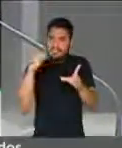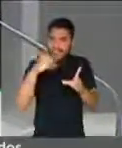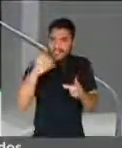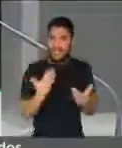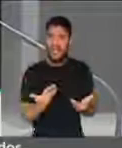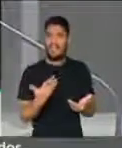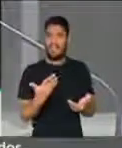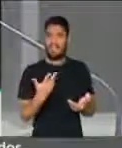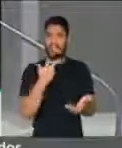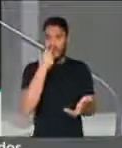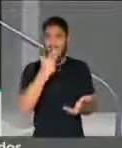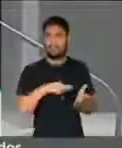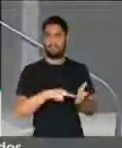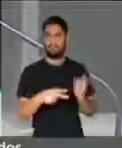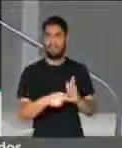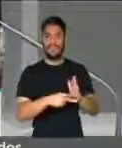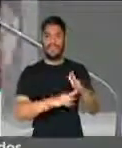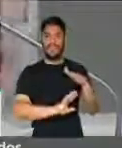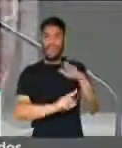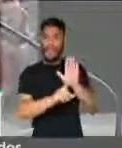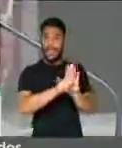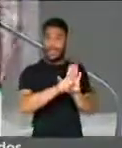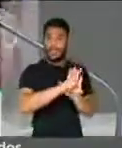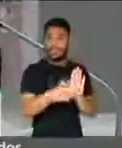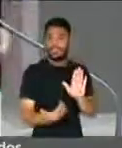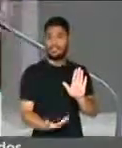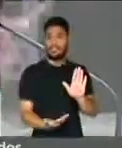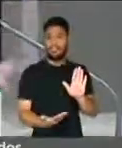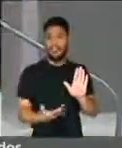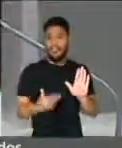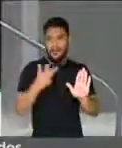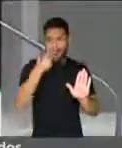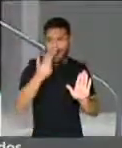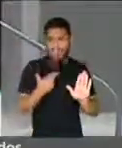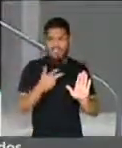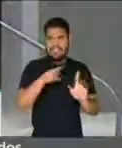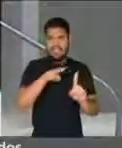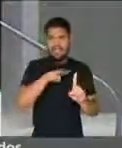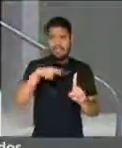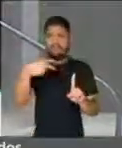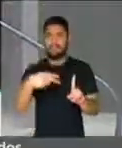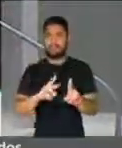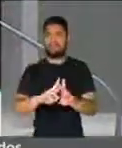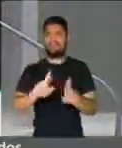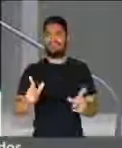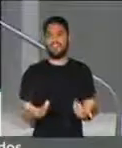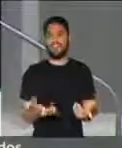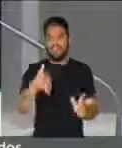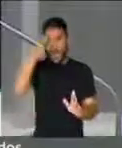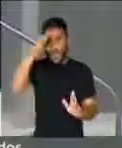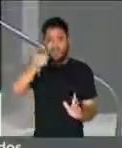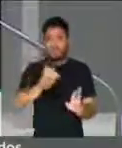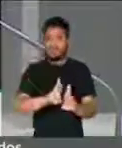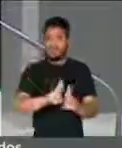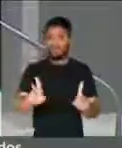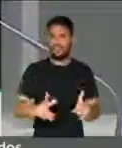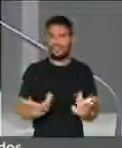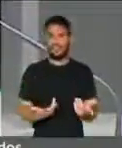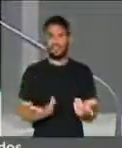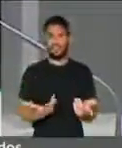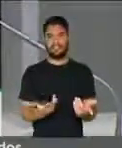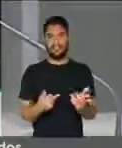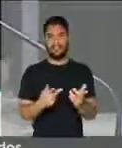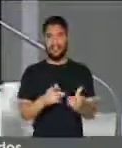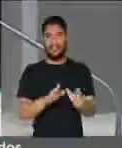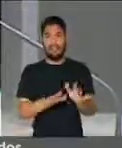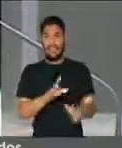as instituições, a legislação é interpretada ao bel prazer do agente jurídico de